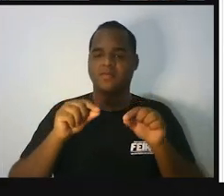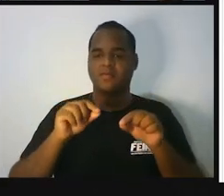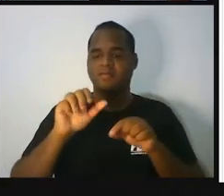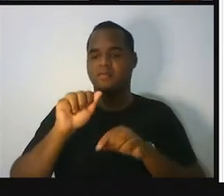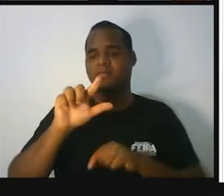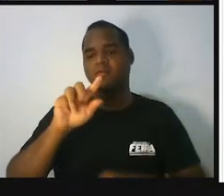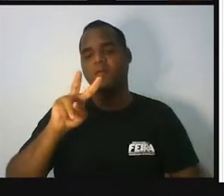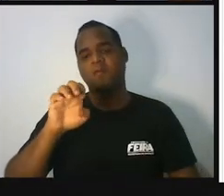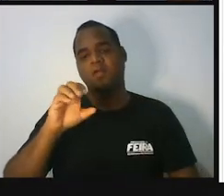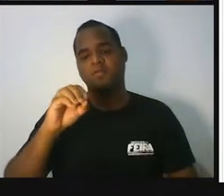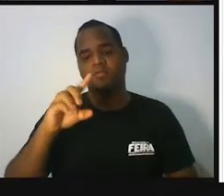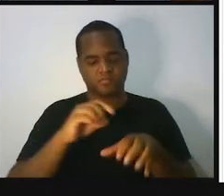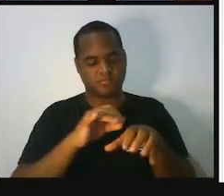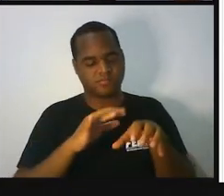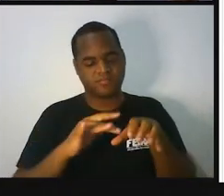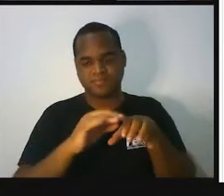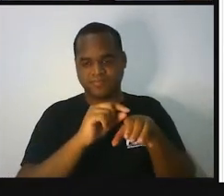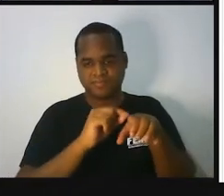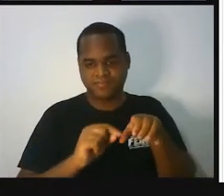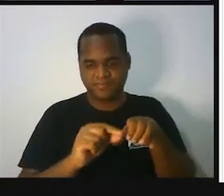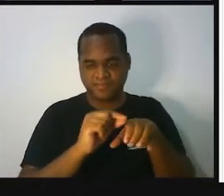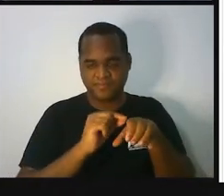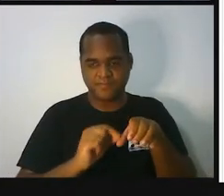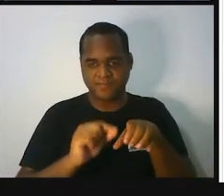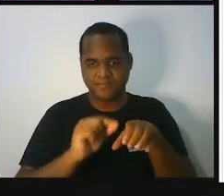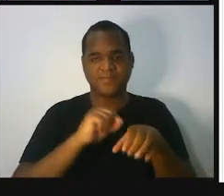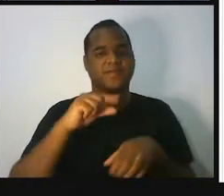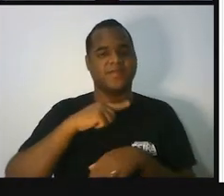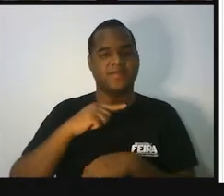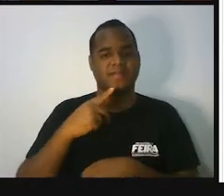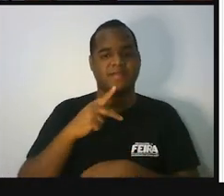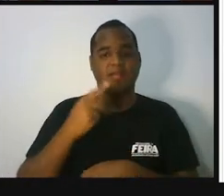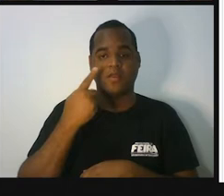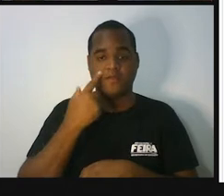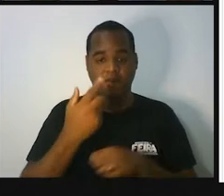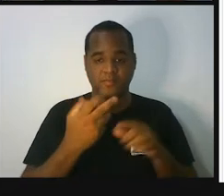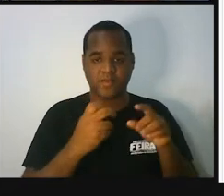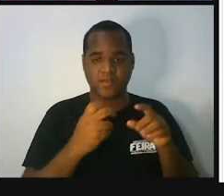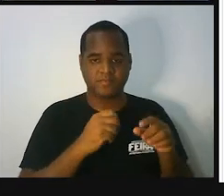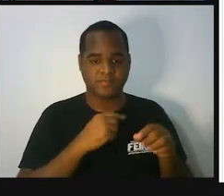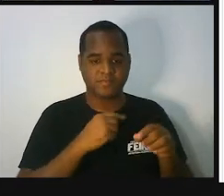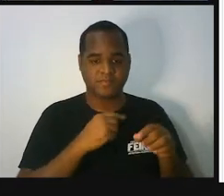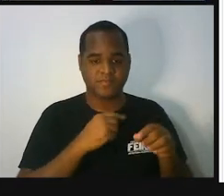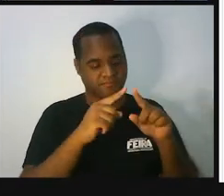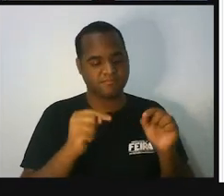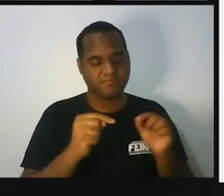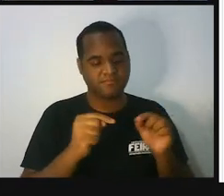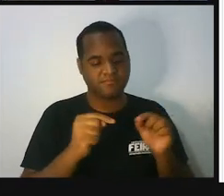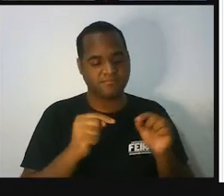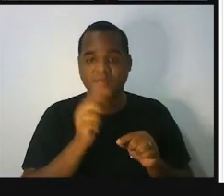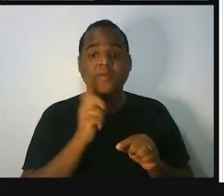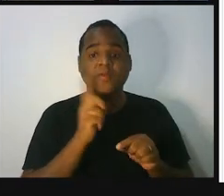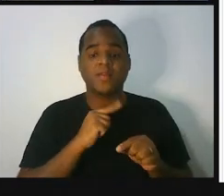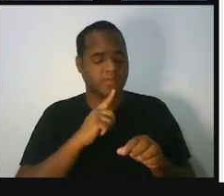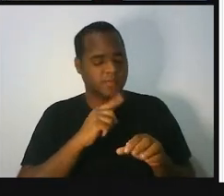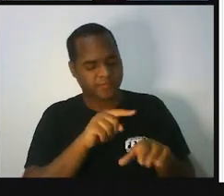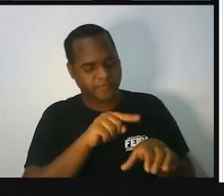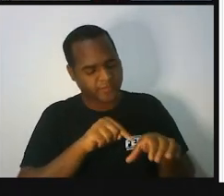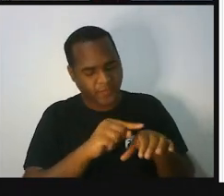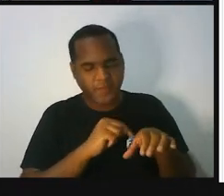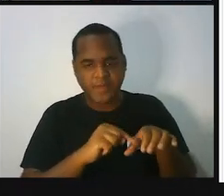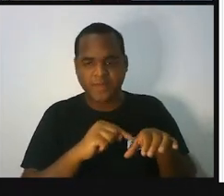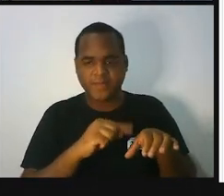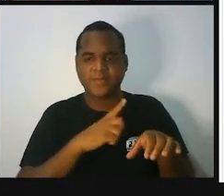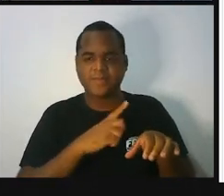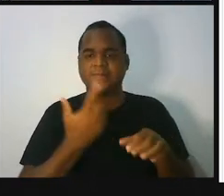alvéolo da colmeia, o formato. Formato, né? Quando a gente olha o buraquinho ali da colmeia, a gente